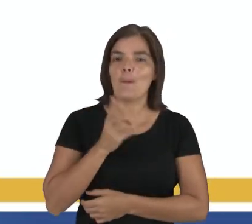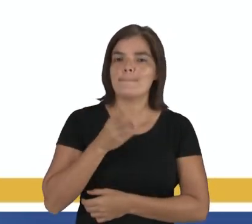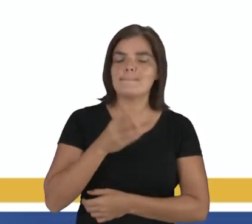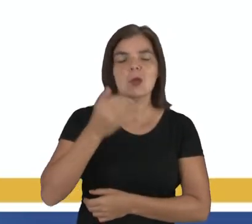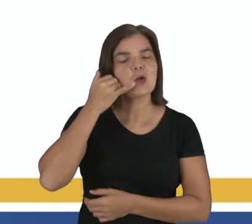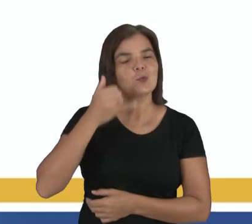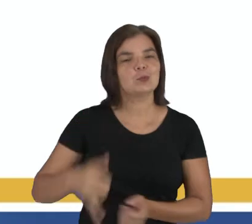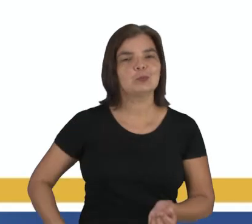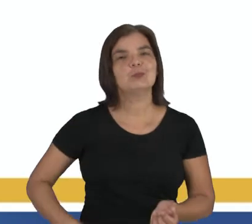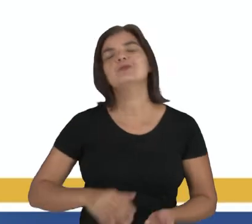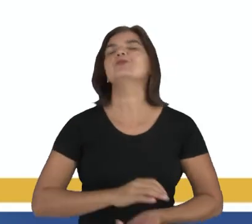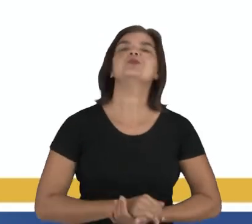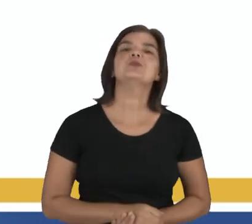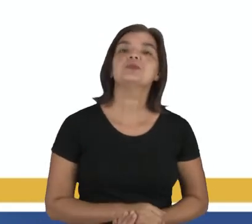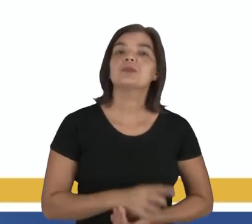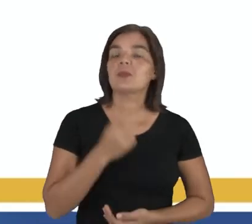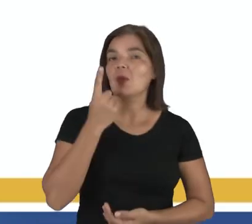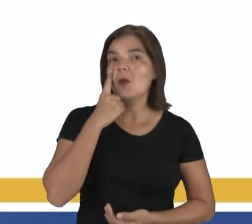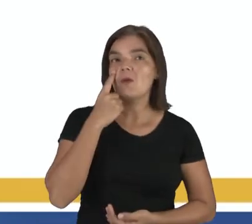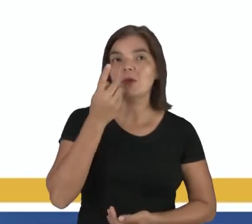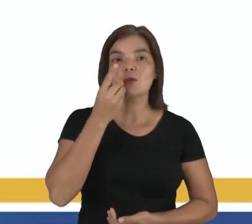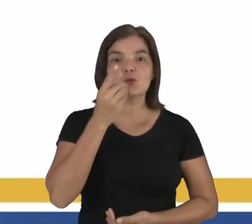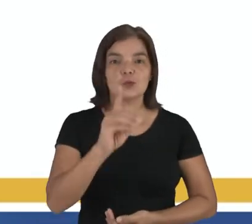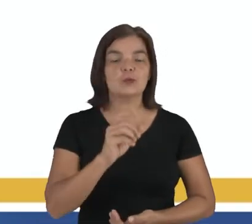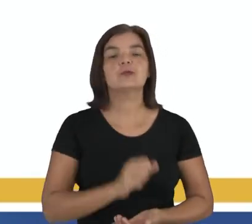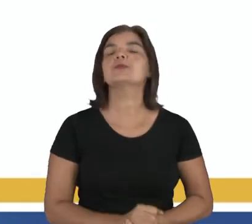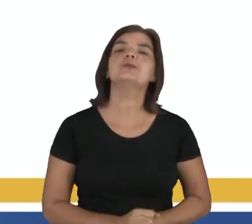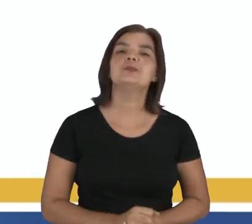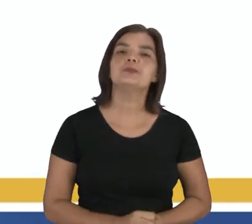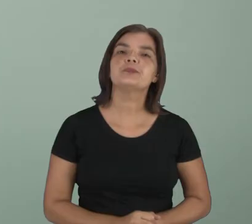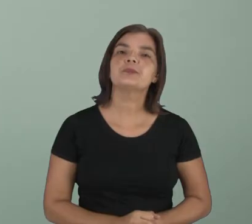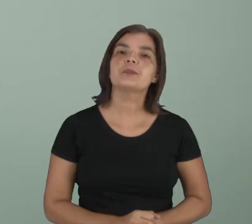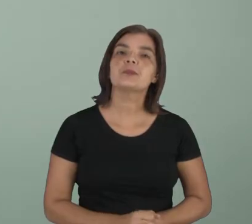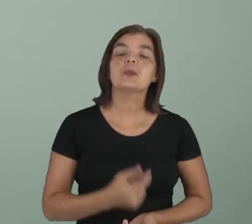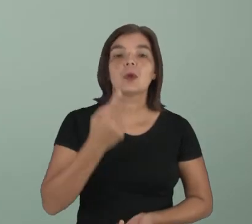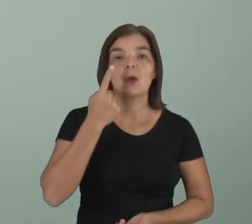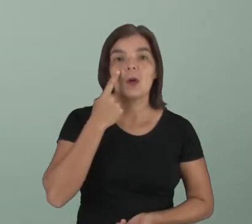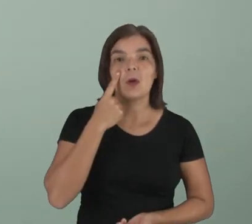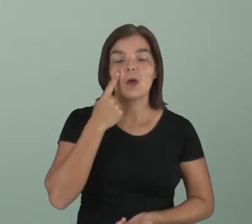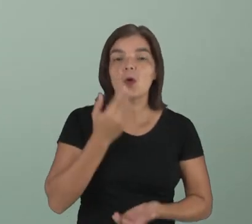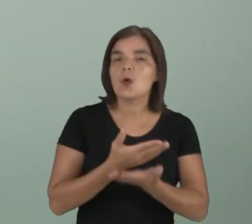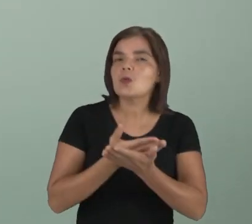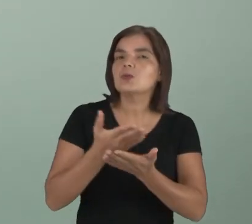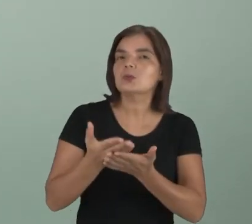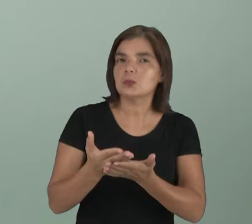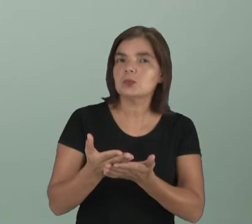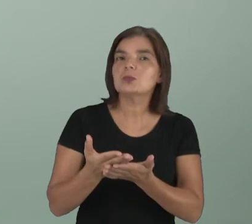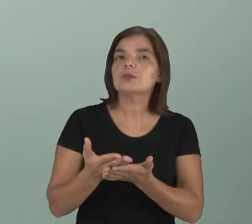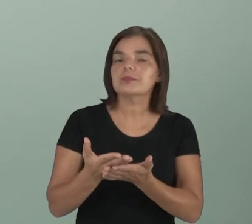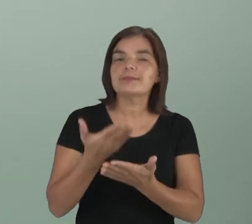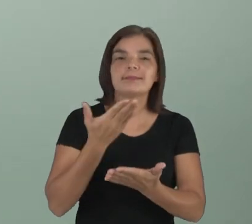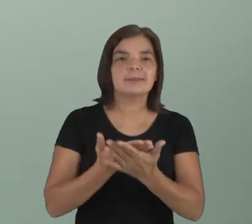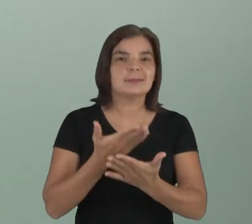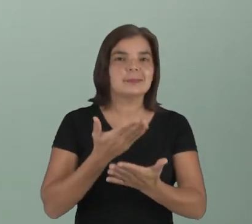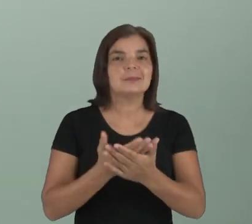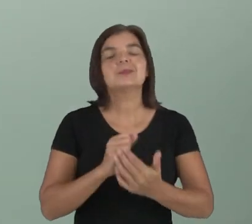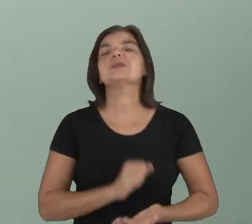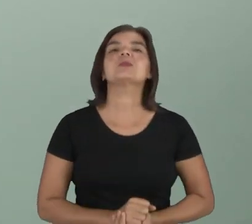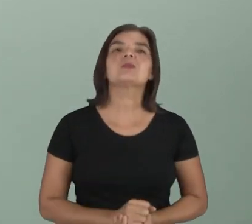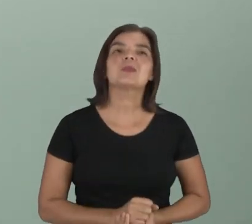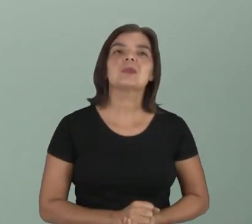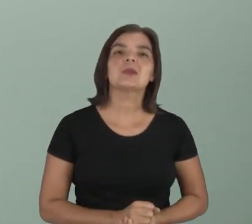mesmo celular, né? Veja que tem aí a data. Gente, eu falei sobre esse gênero textual logo no começo dessa aula,